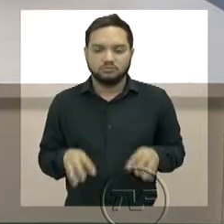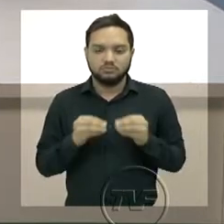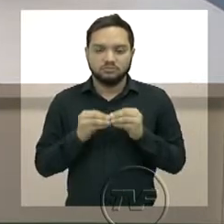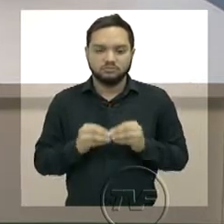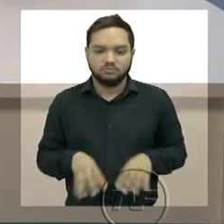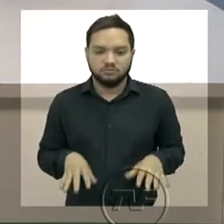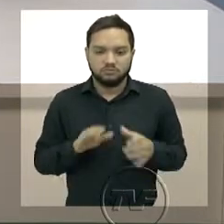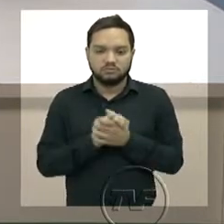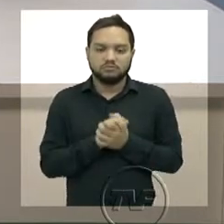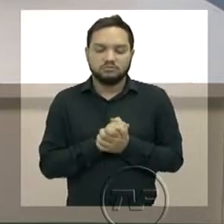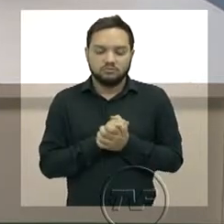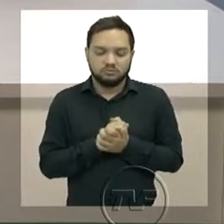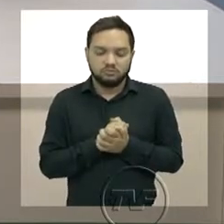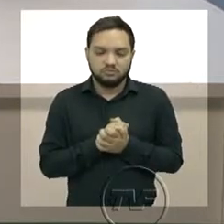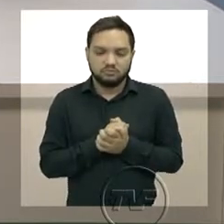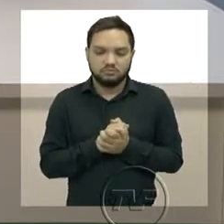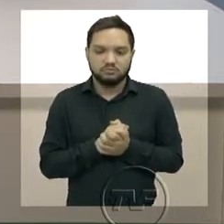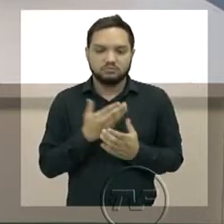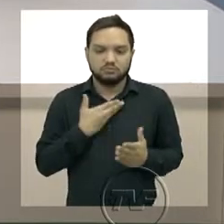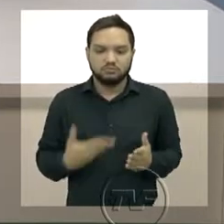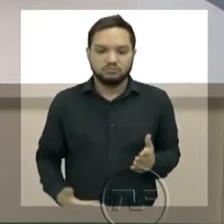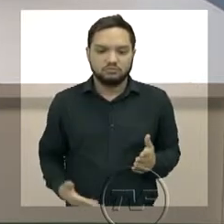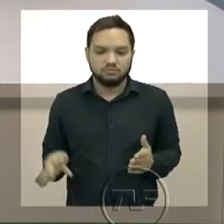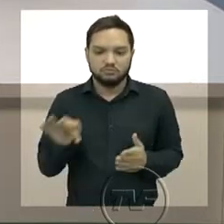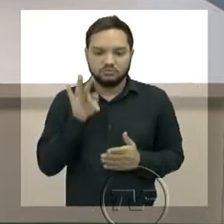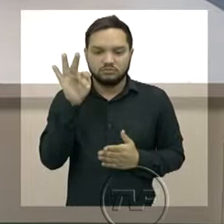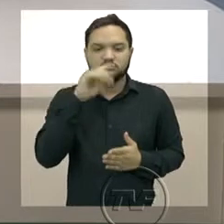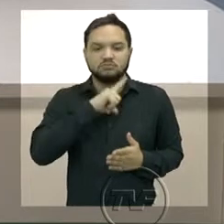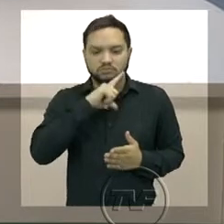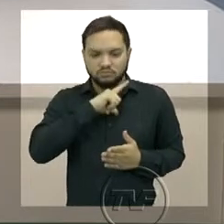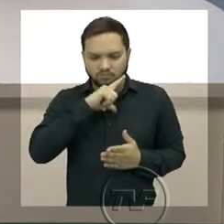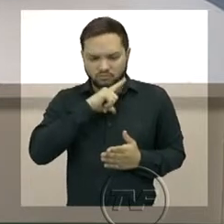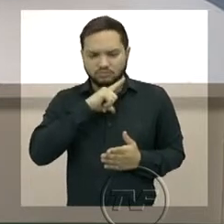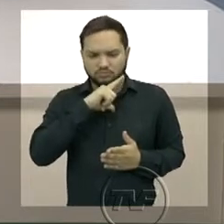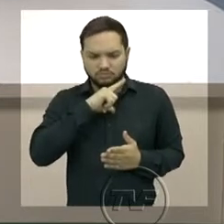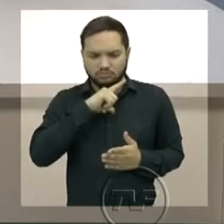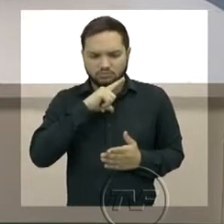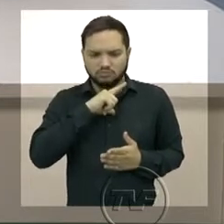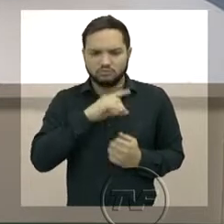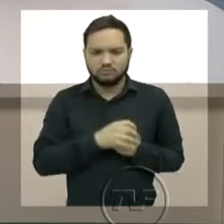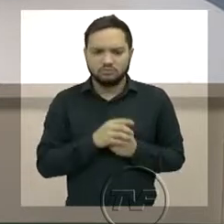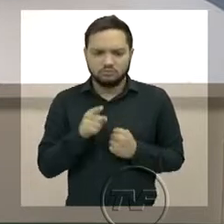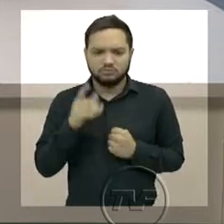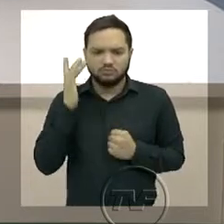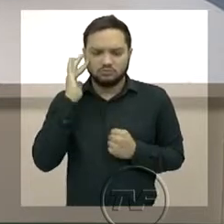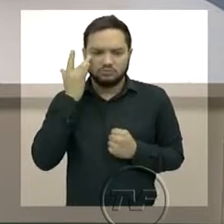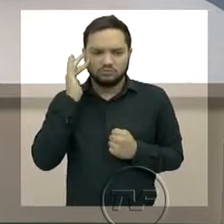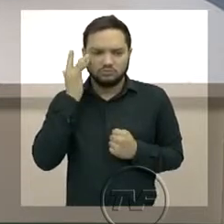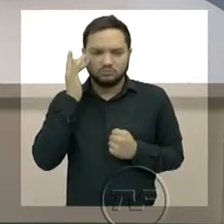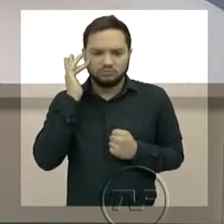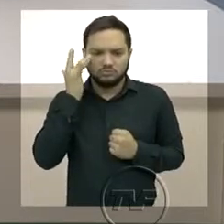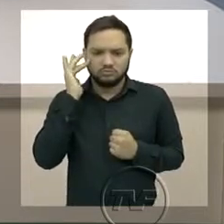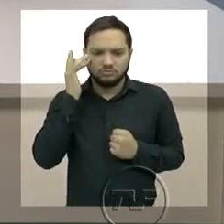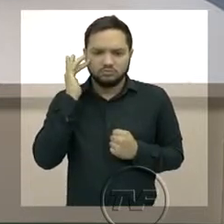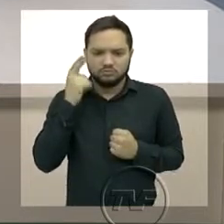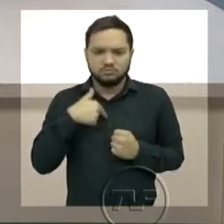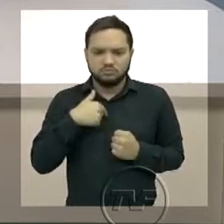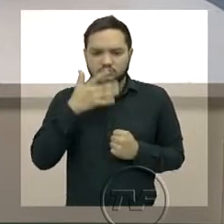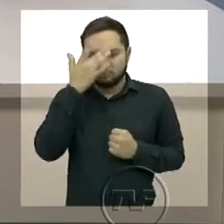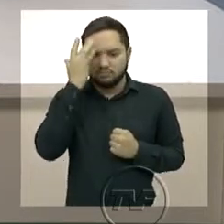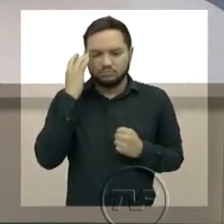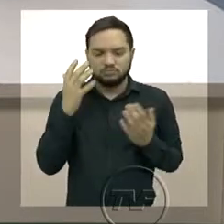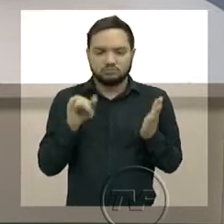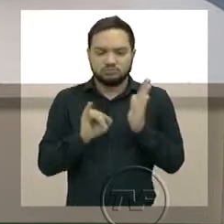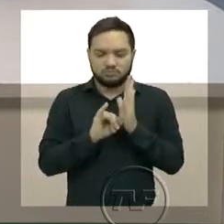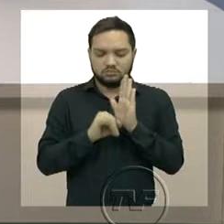notáveis, né, notórios no governo federal? Você acha que isso chega a ser essa busca de identidade própria,